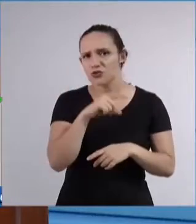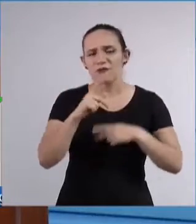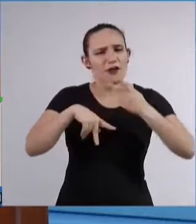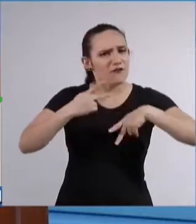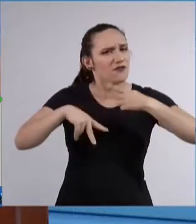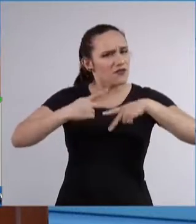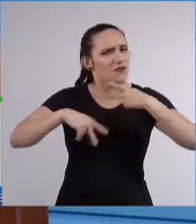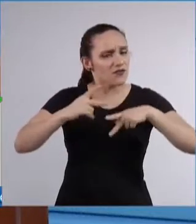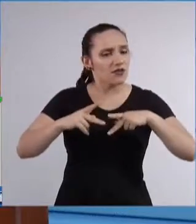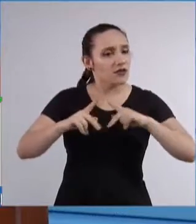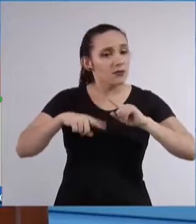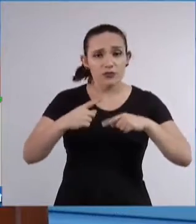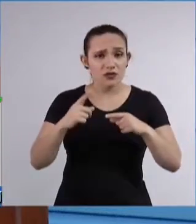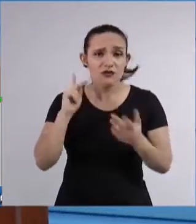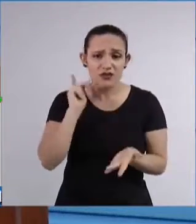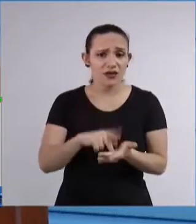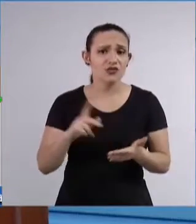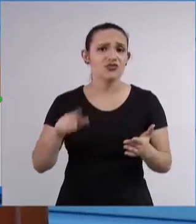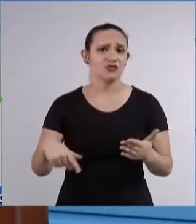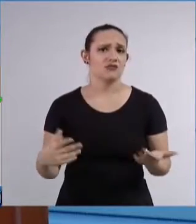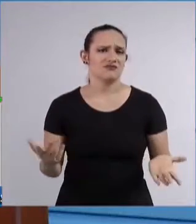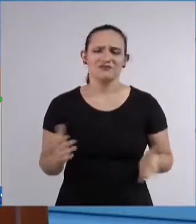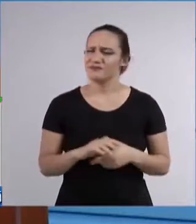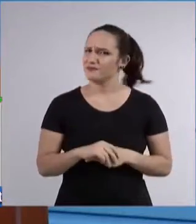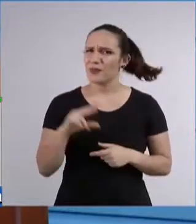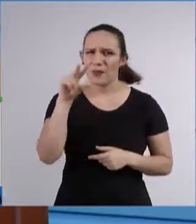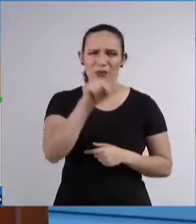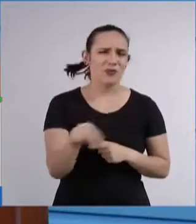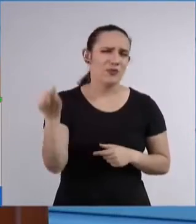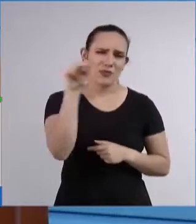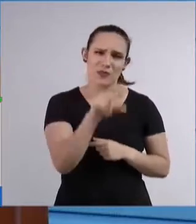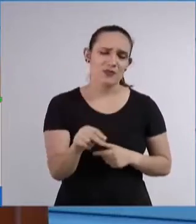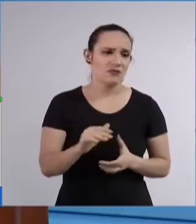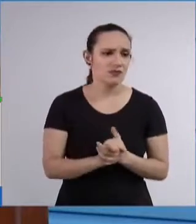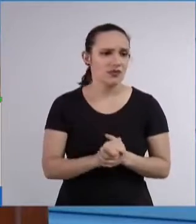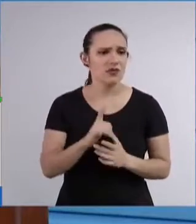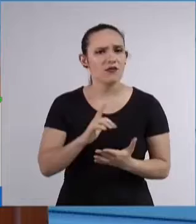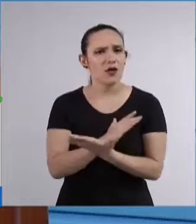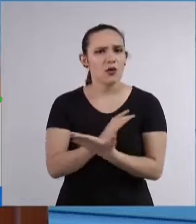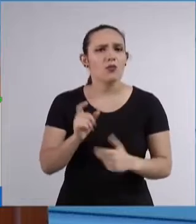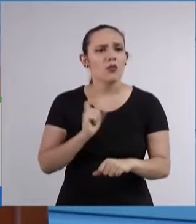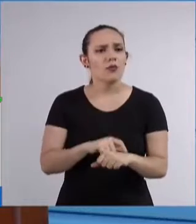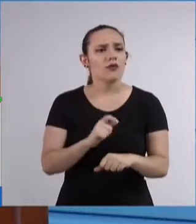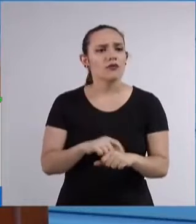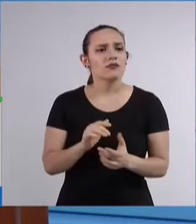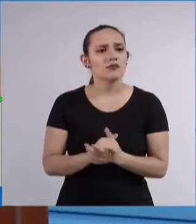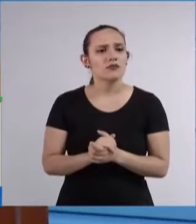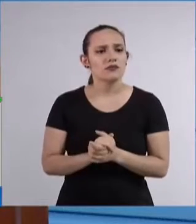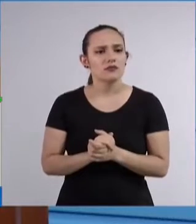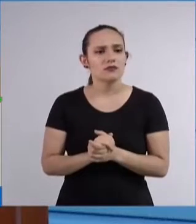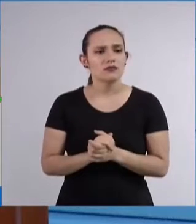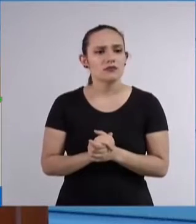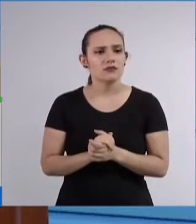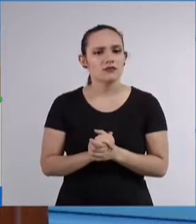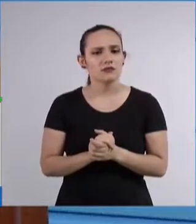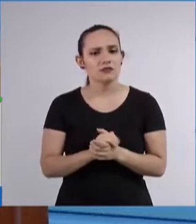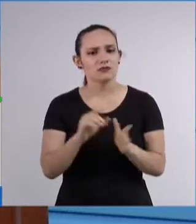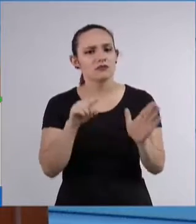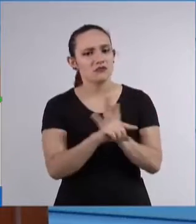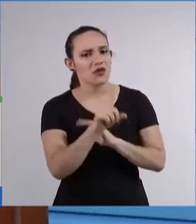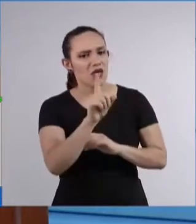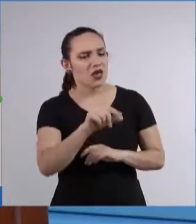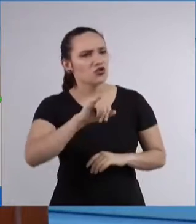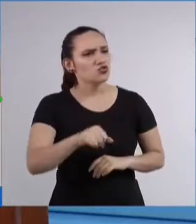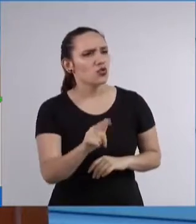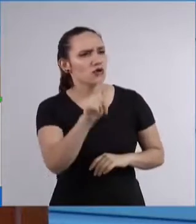colocada e quando ela é dizimada. Nessa campanha, teve determinado momento que perguntaram, mas o João está caçado, a Mara está caçada, não sei